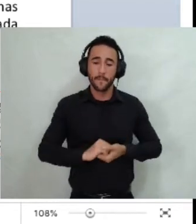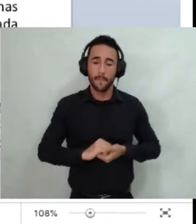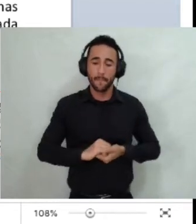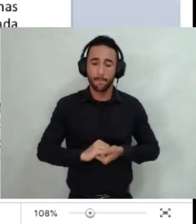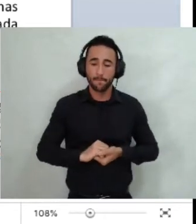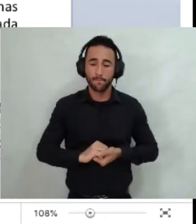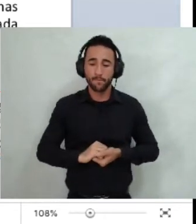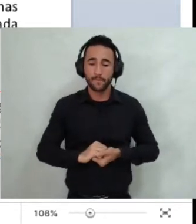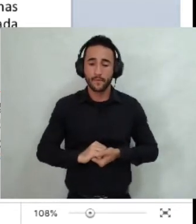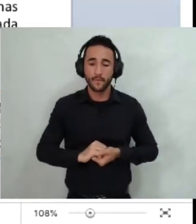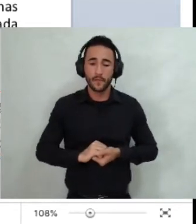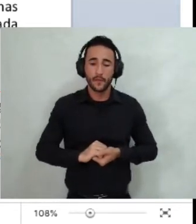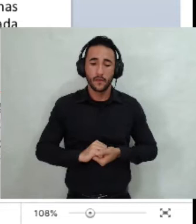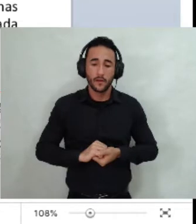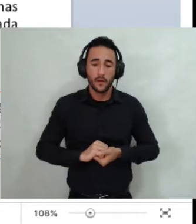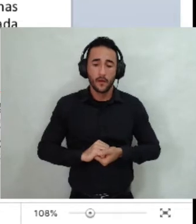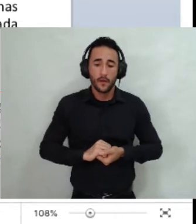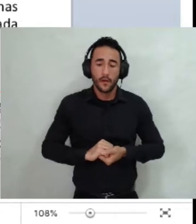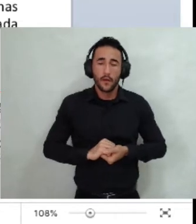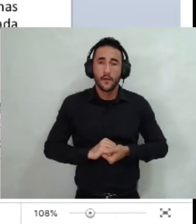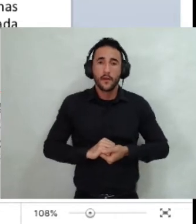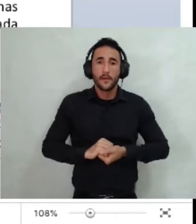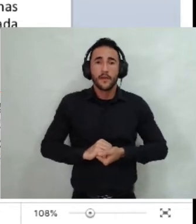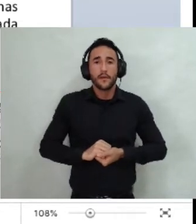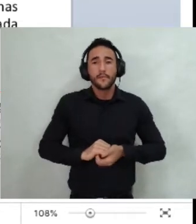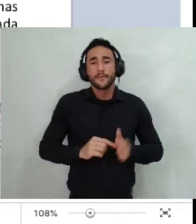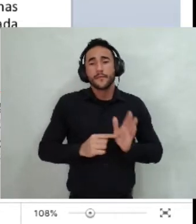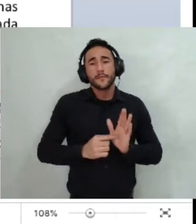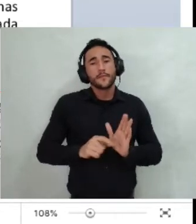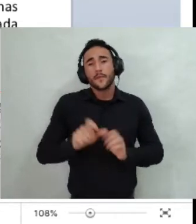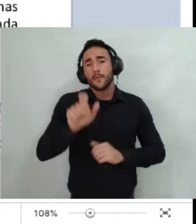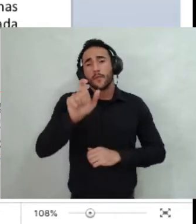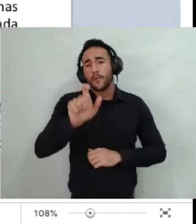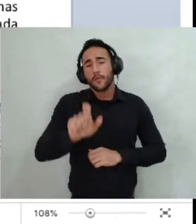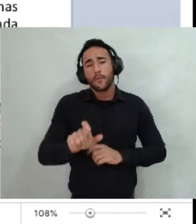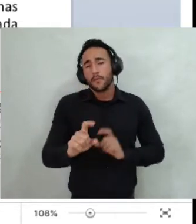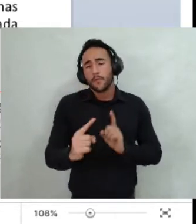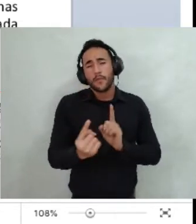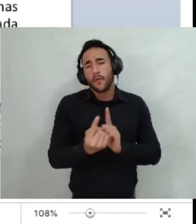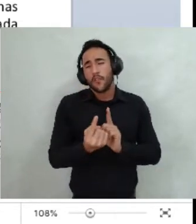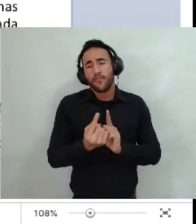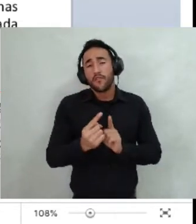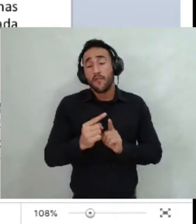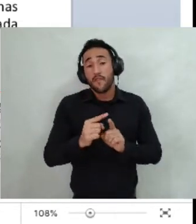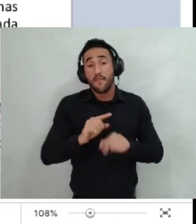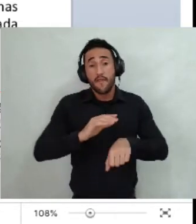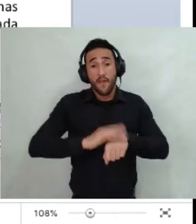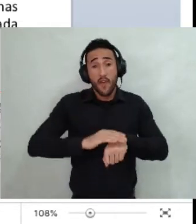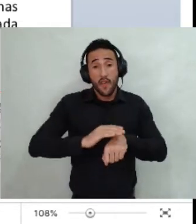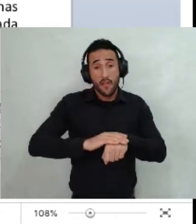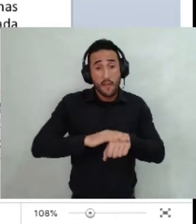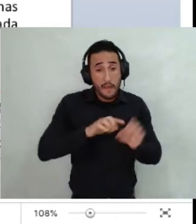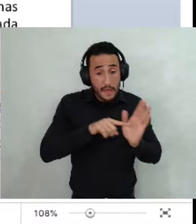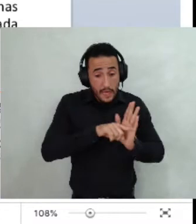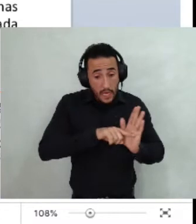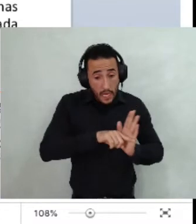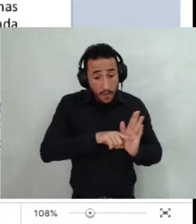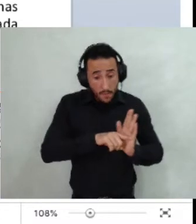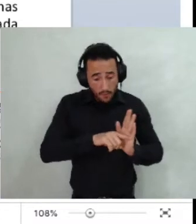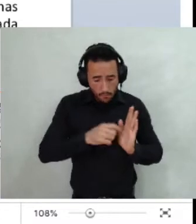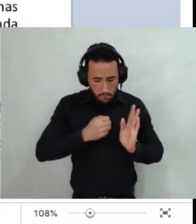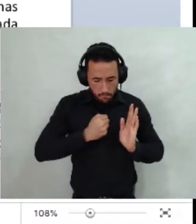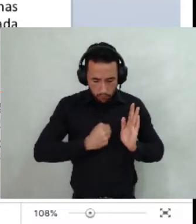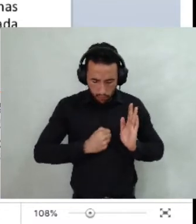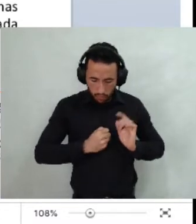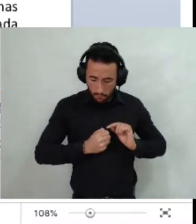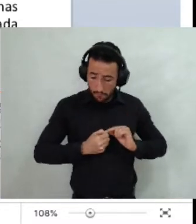mostrando que em alguns pacientes a gente fez nas fezes por alguma impossibilidade de coletar o novo SUAB para